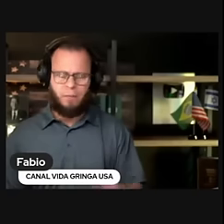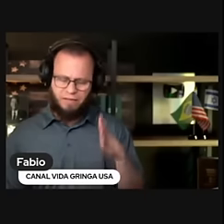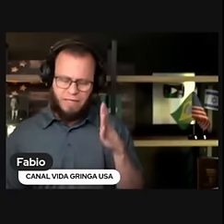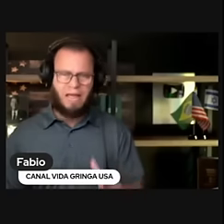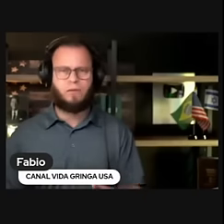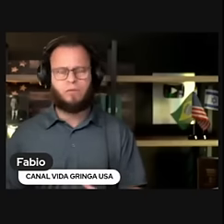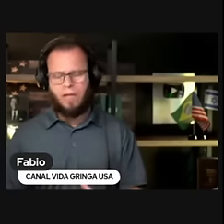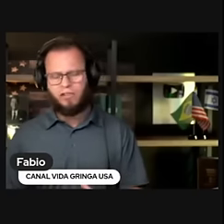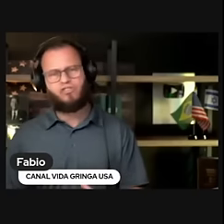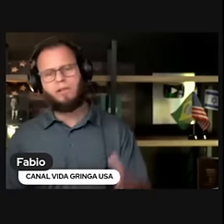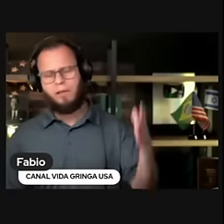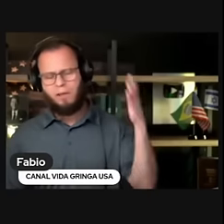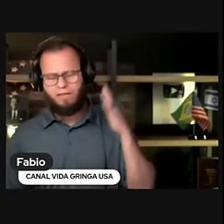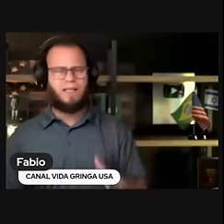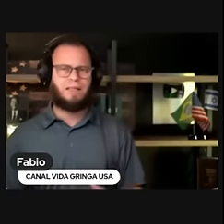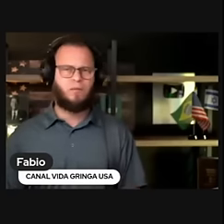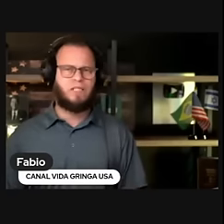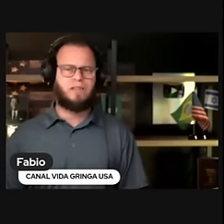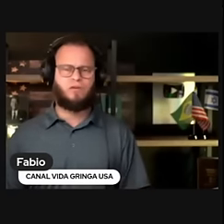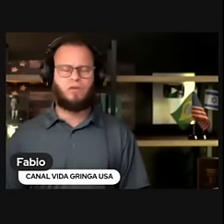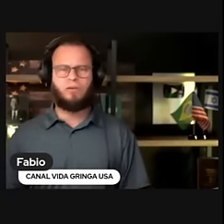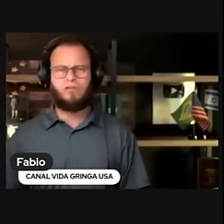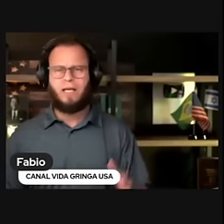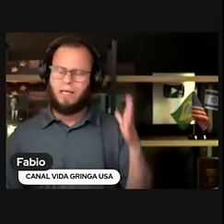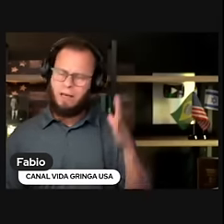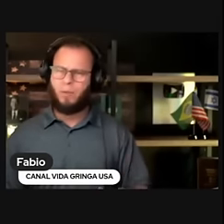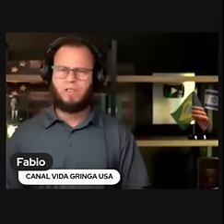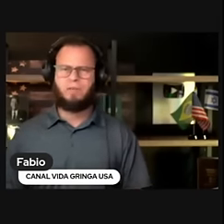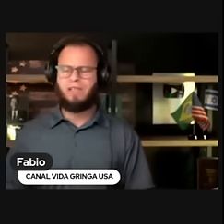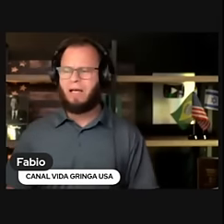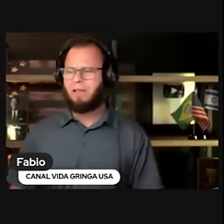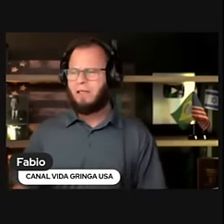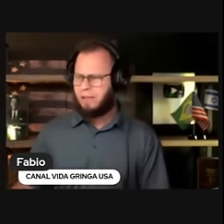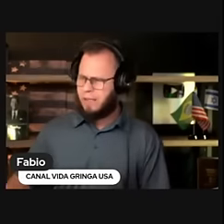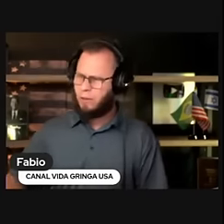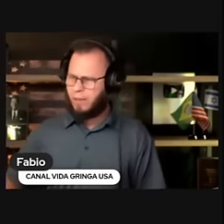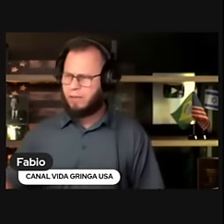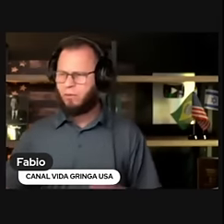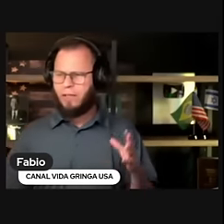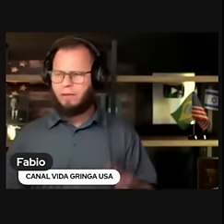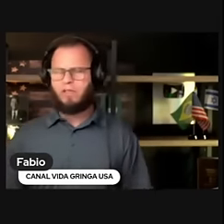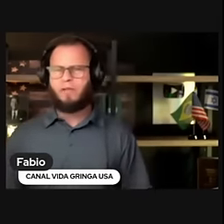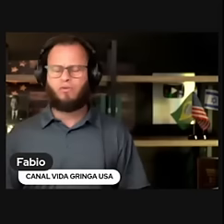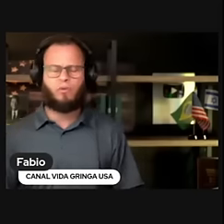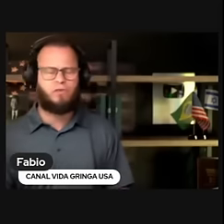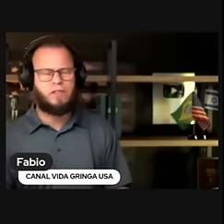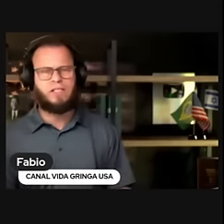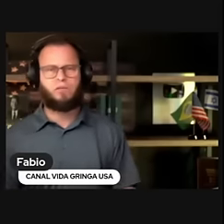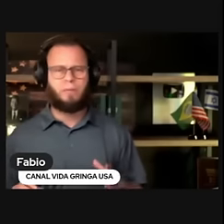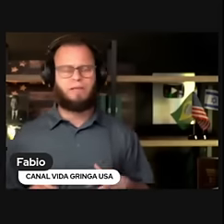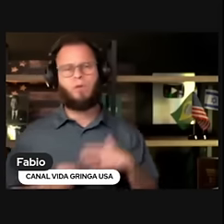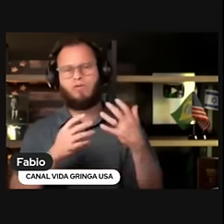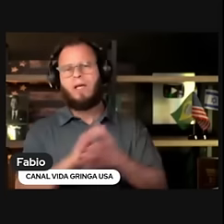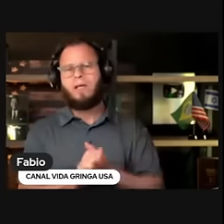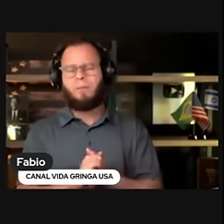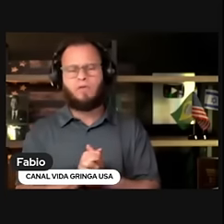a virada no na Argentina virada nos Estados Unidos e a próxima Virada será no Brasil Deus abençoe todos vocês tem um